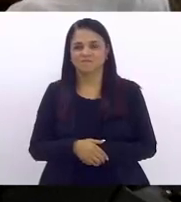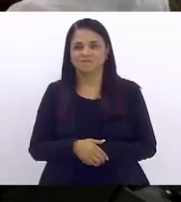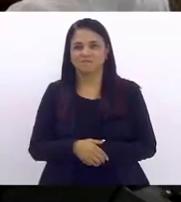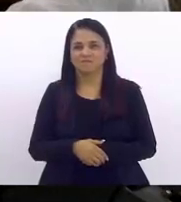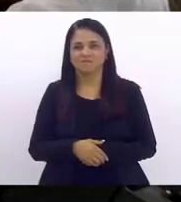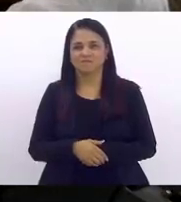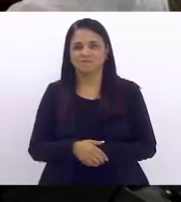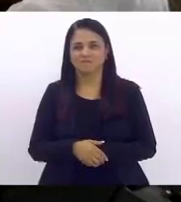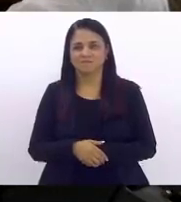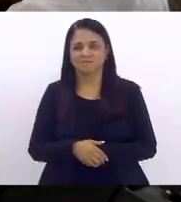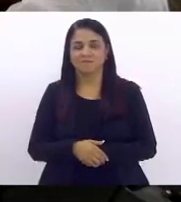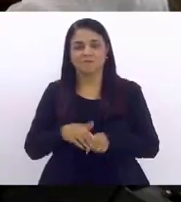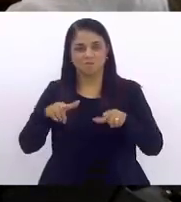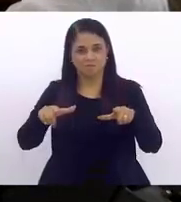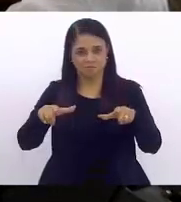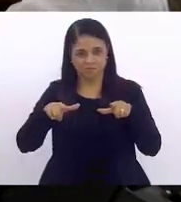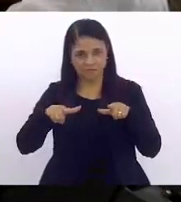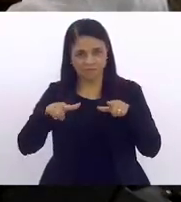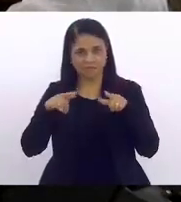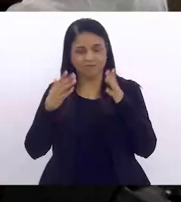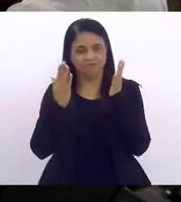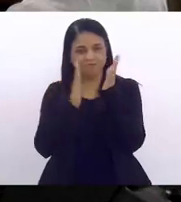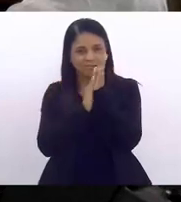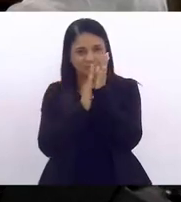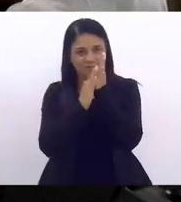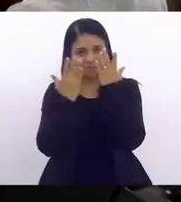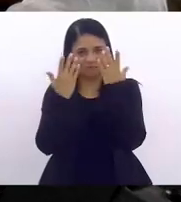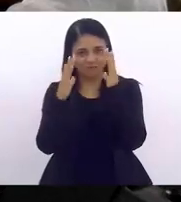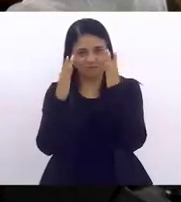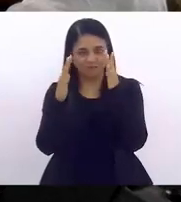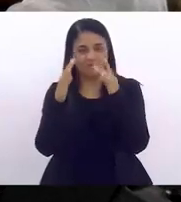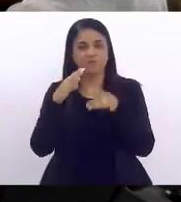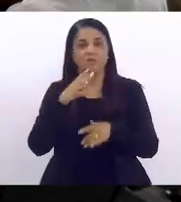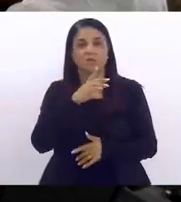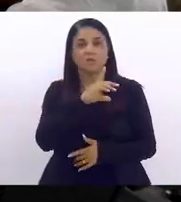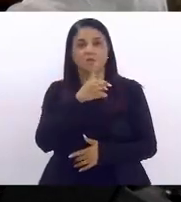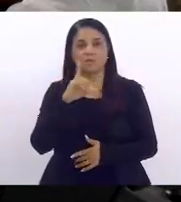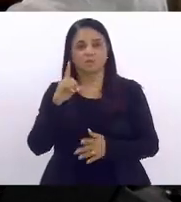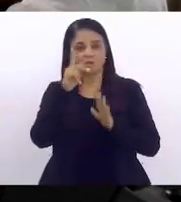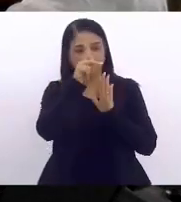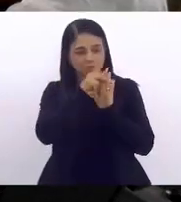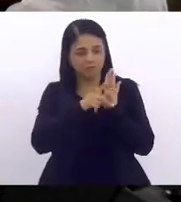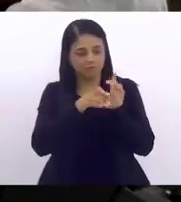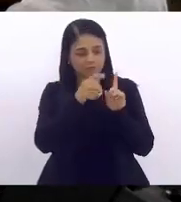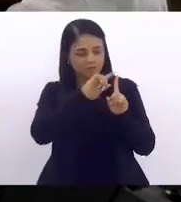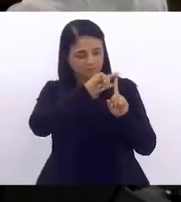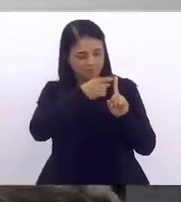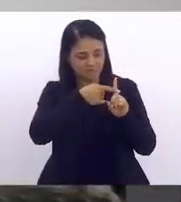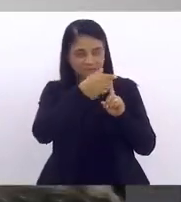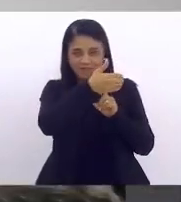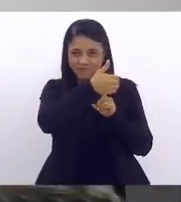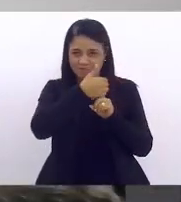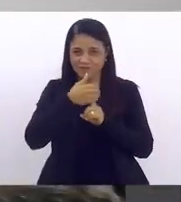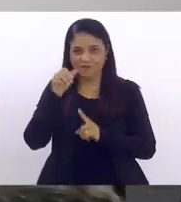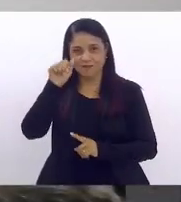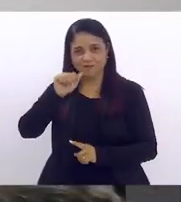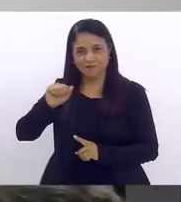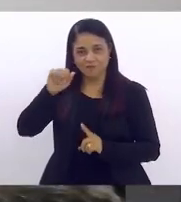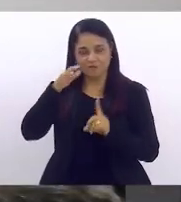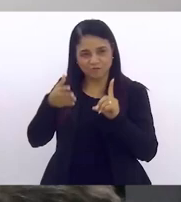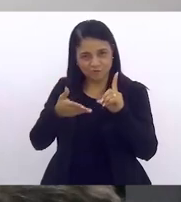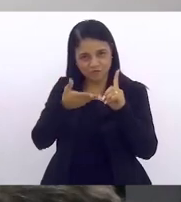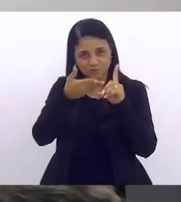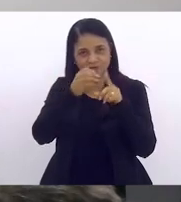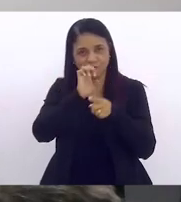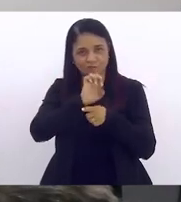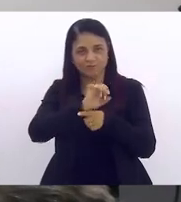beleza. Moção de aplauso e louvor à coordenação do projeto Acolher Gestante, da Associação de Doulas do